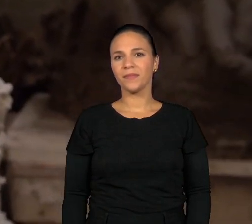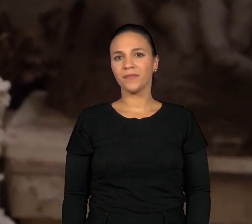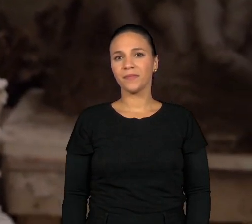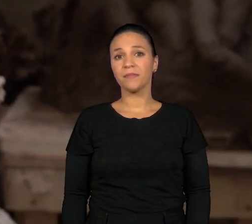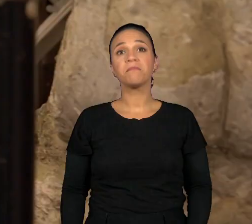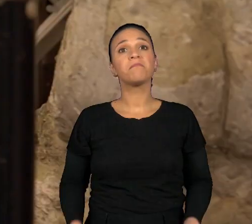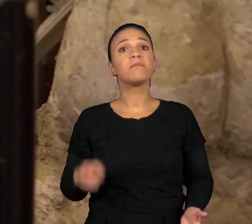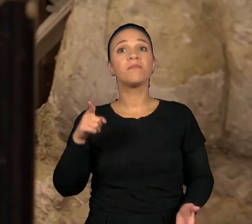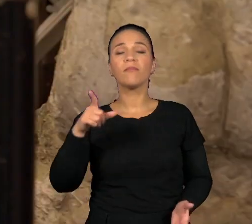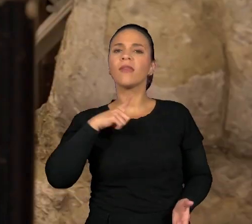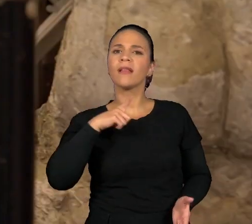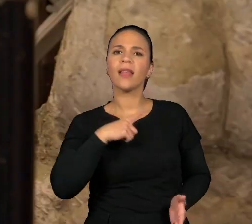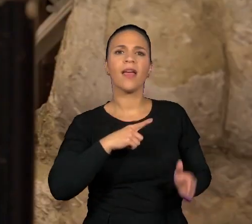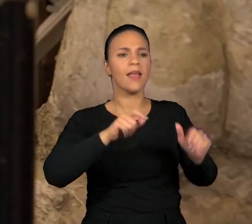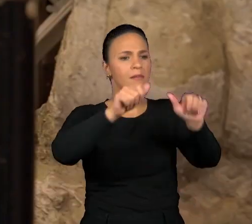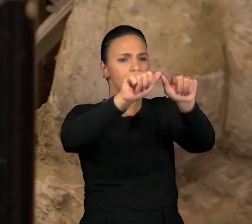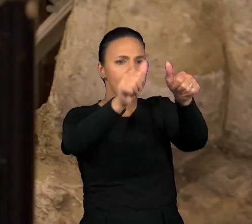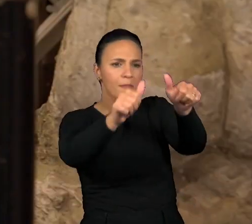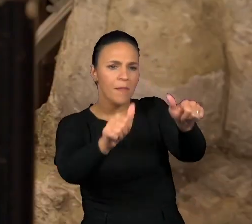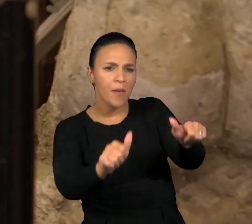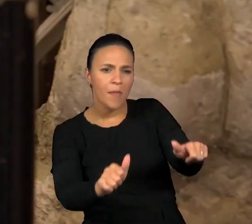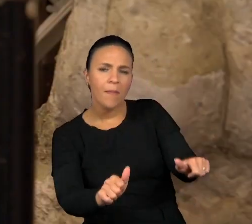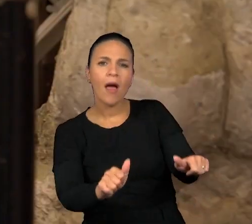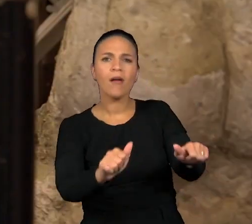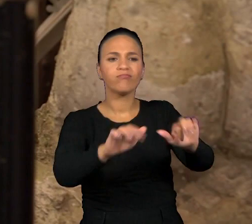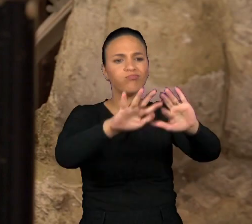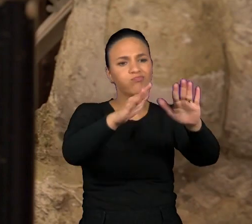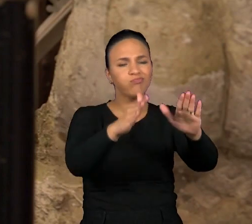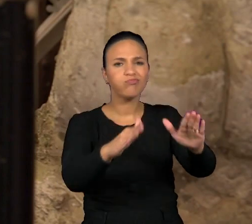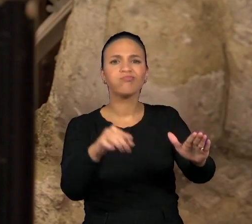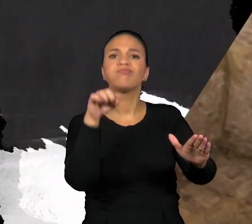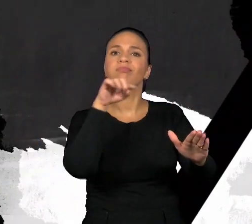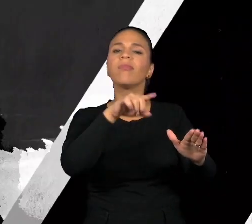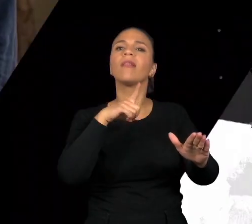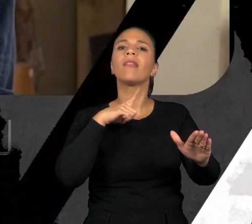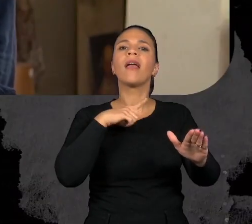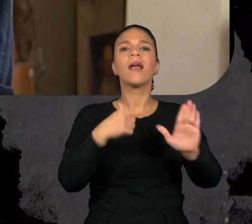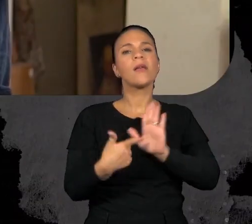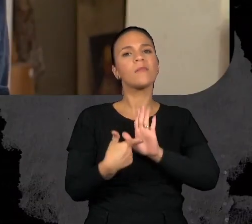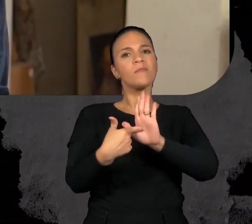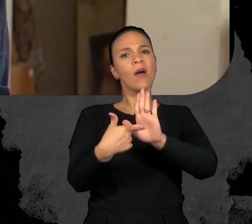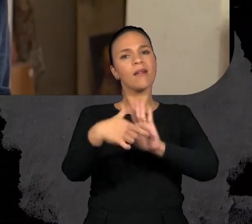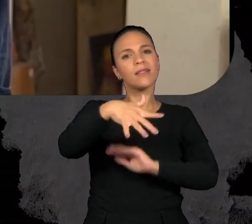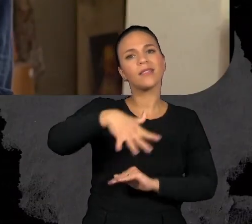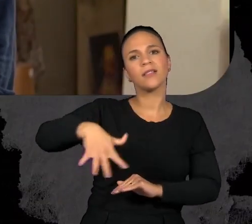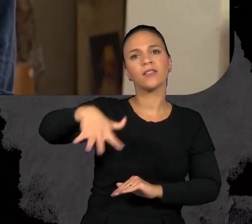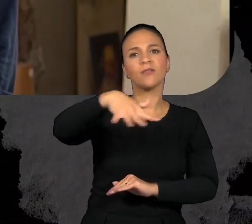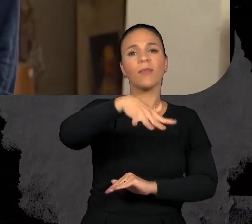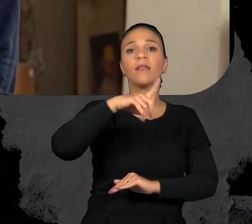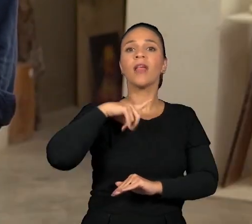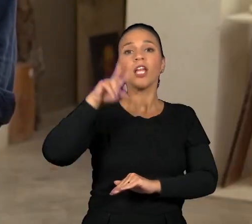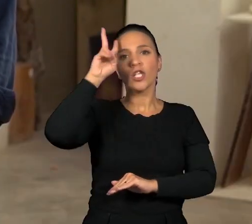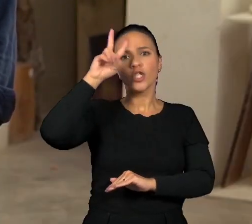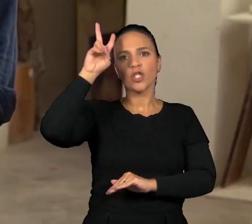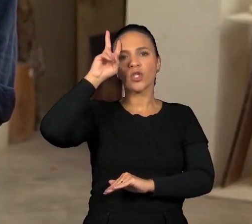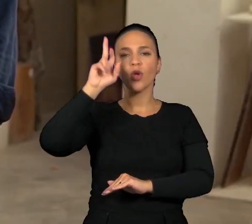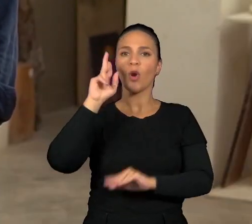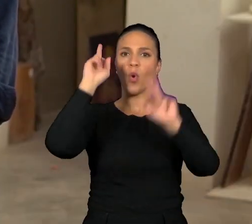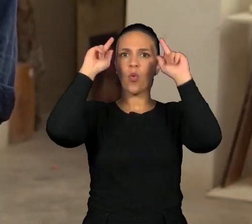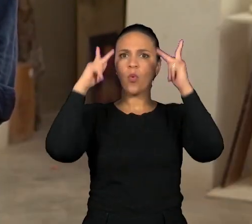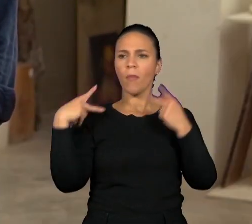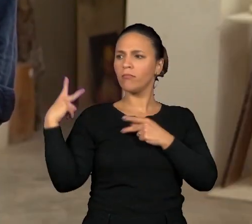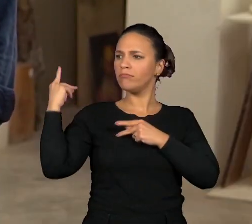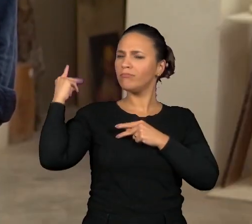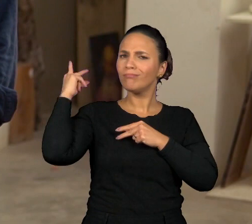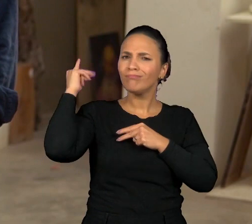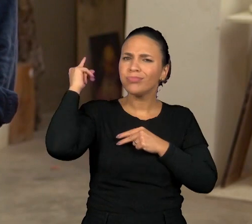Então a escultura ela tem essa capacidade de estar no tempo e no espaço. Ela conta a história da humanidade, né? Dos egípcios